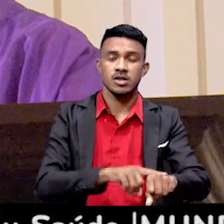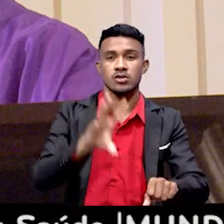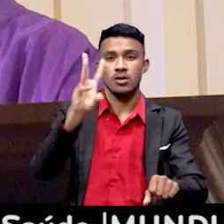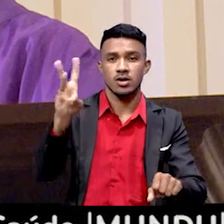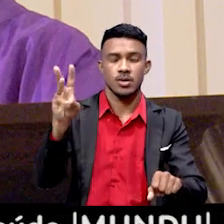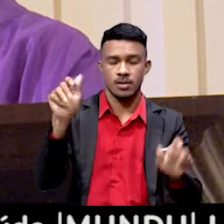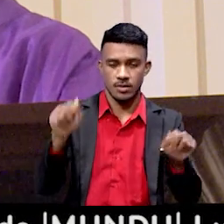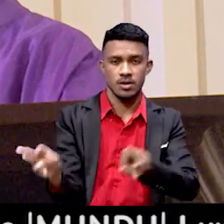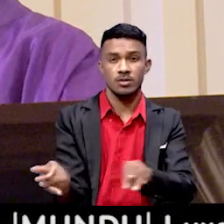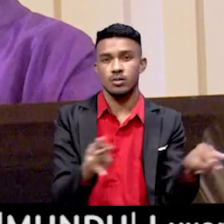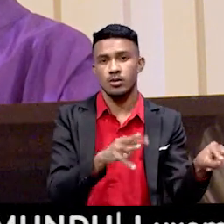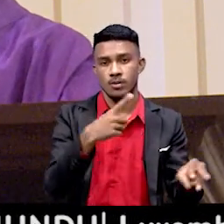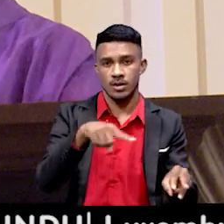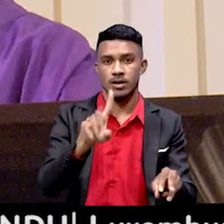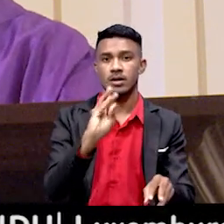caresnia.